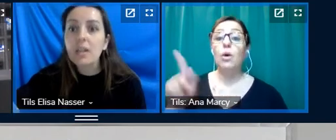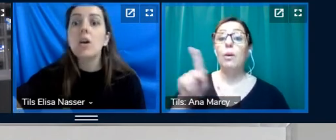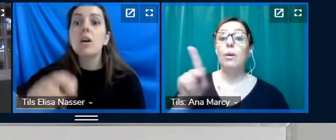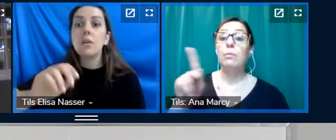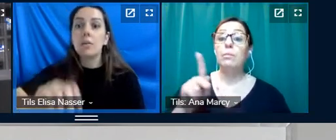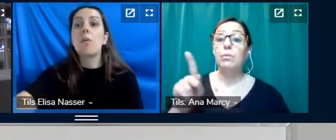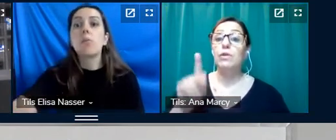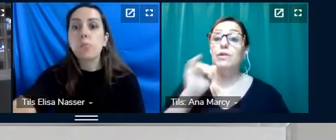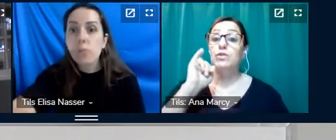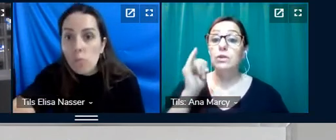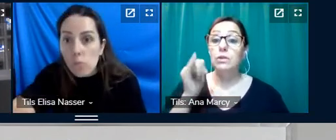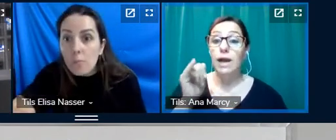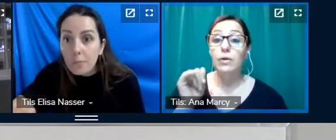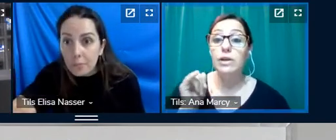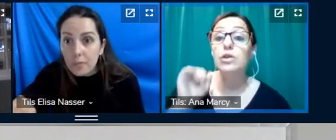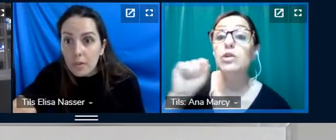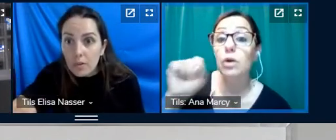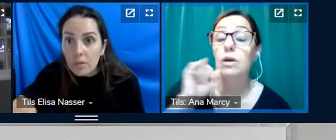Ah, tá.